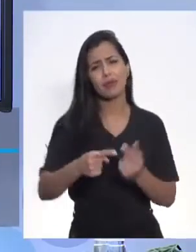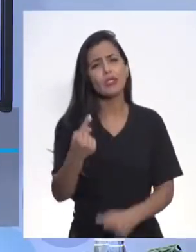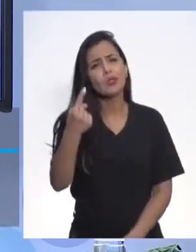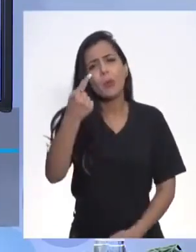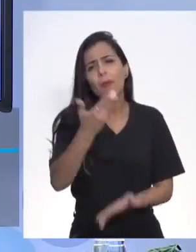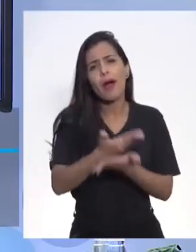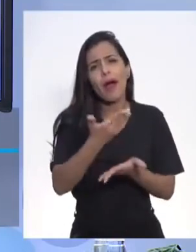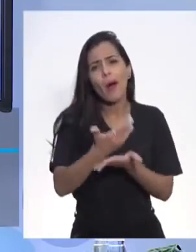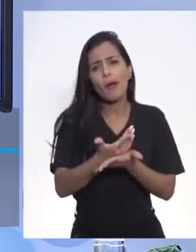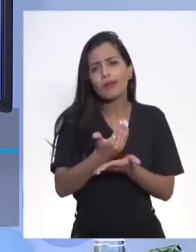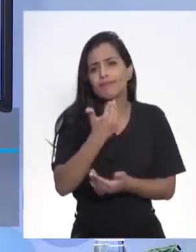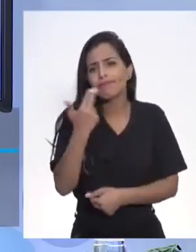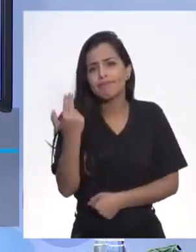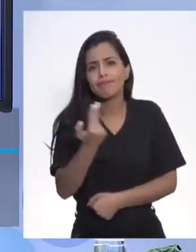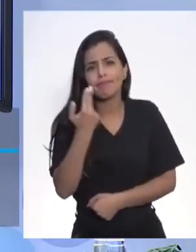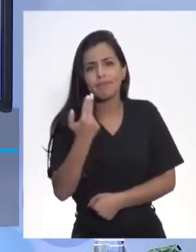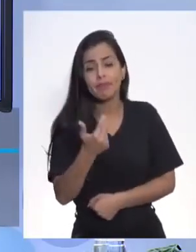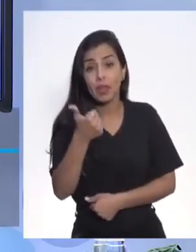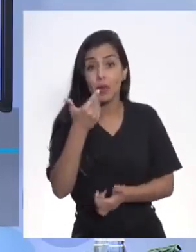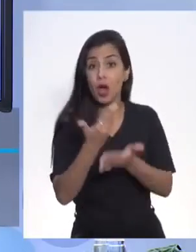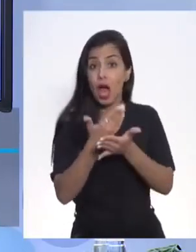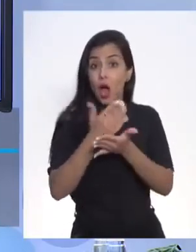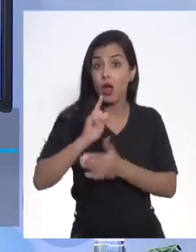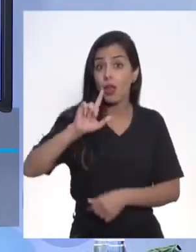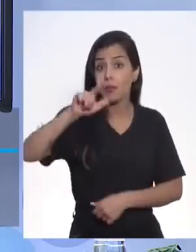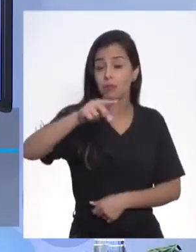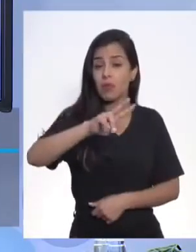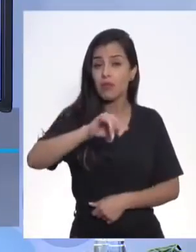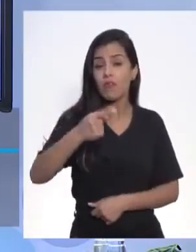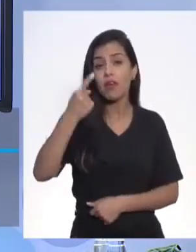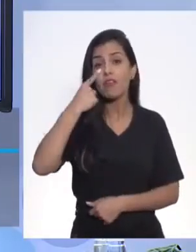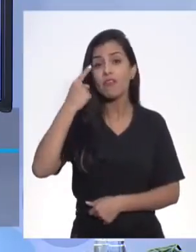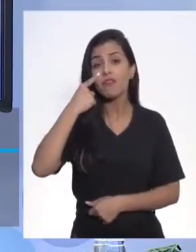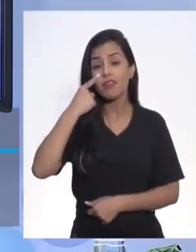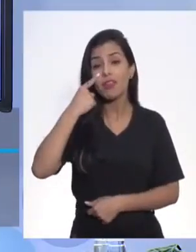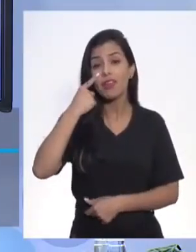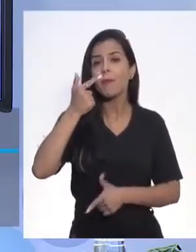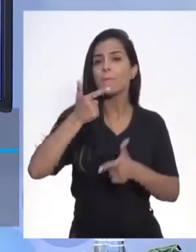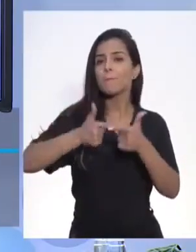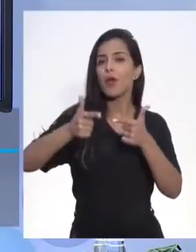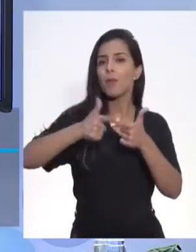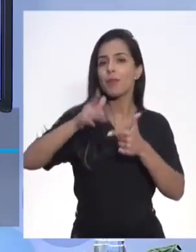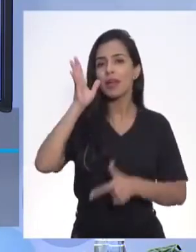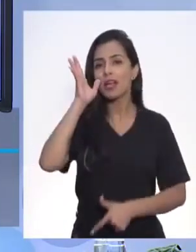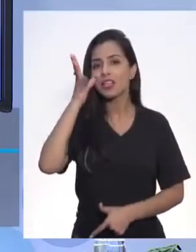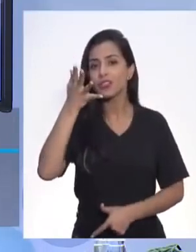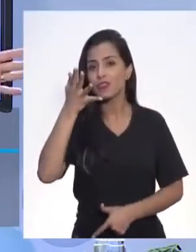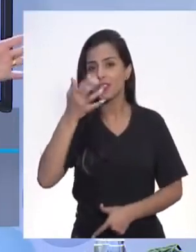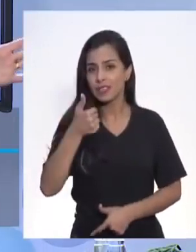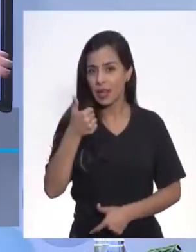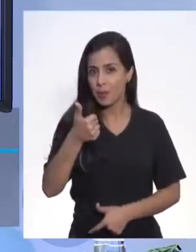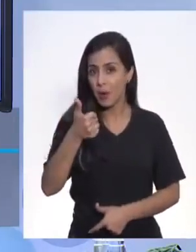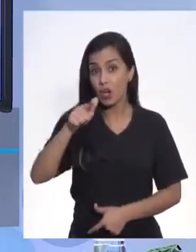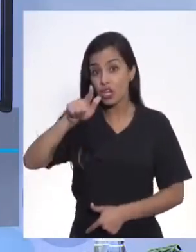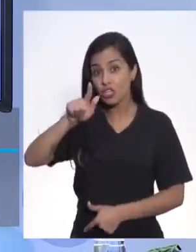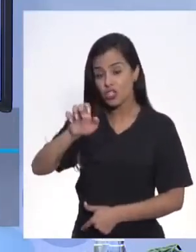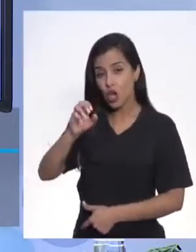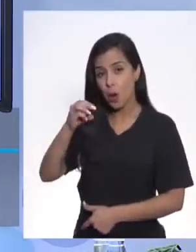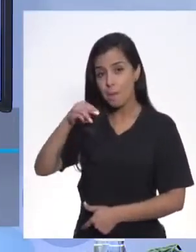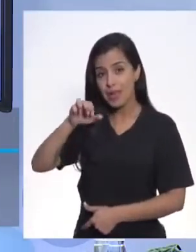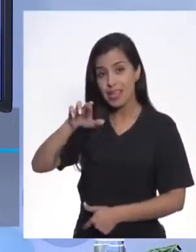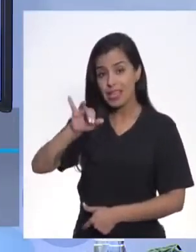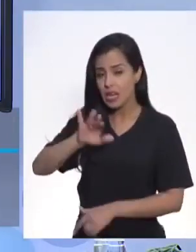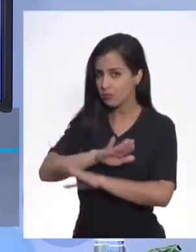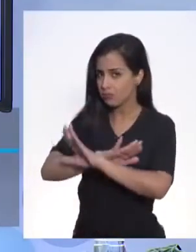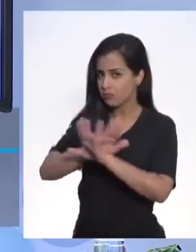fazer todos eles, tá bom? Porque na próxima aula a gente vai resolver a parte final de problemas, tá bom? Não vou mais falar de geometria, vou só no